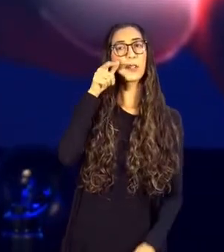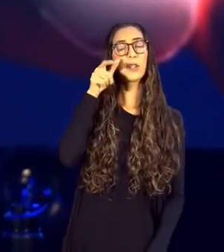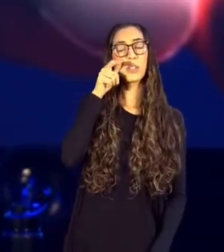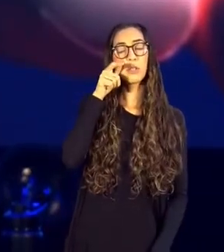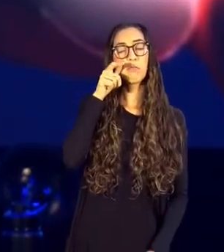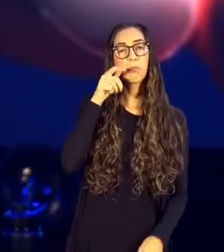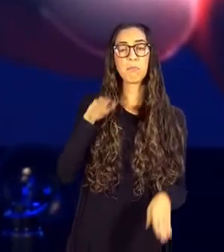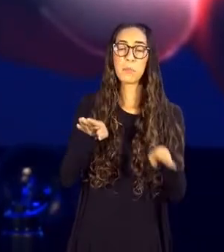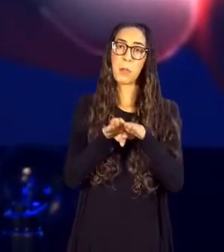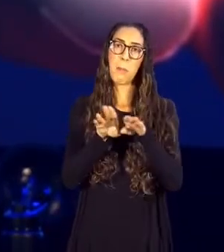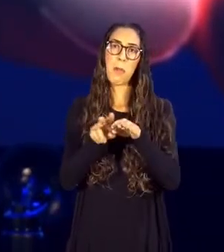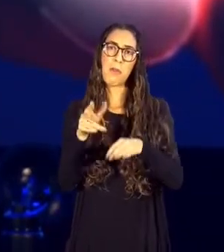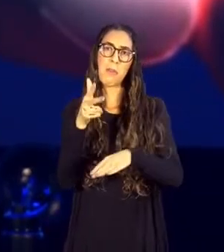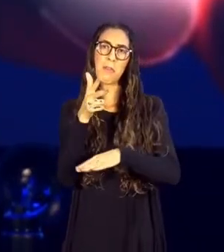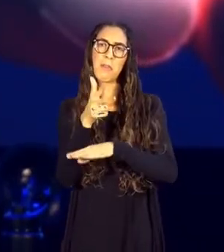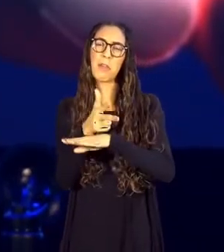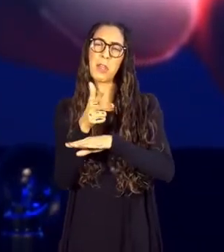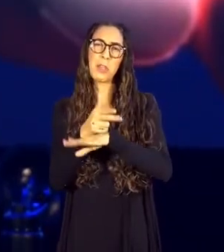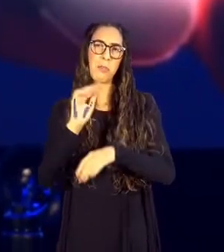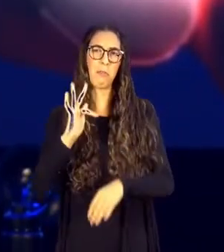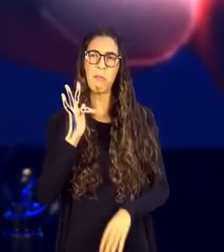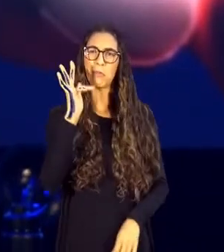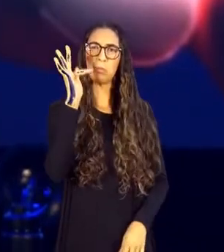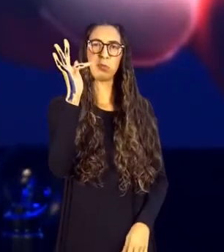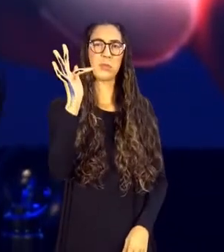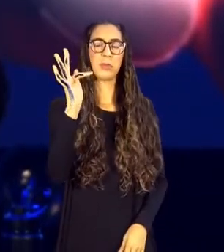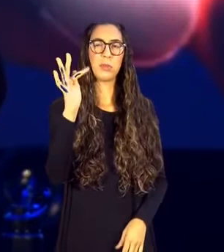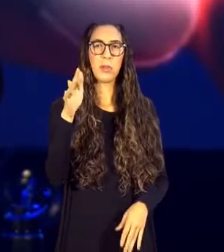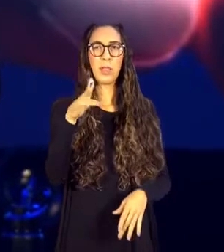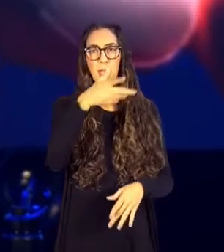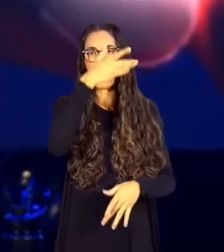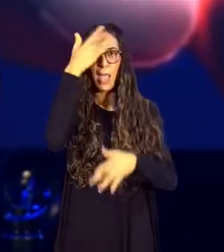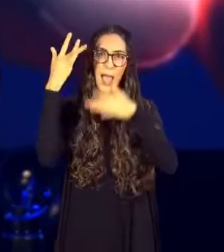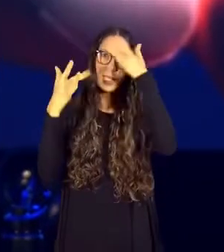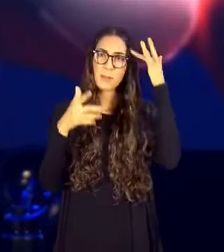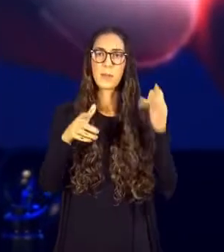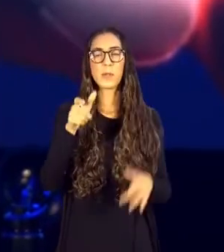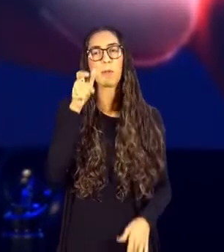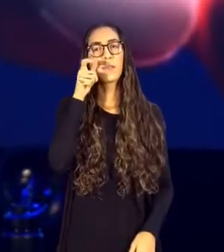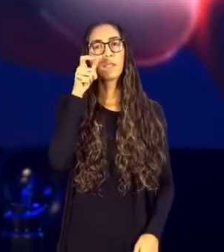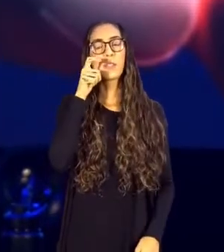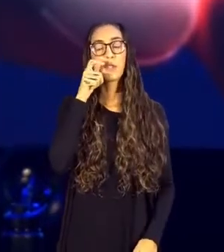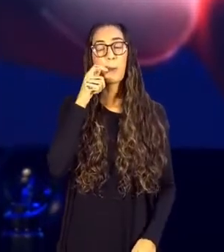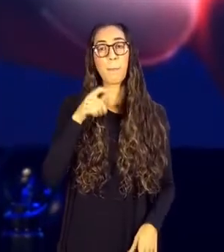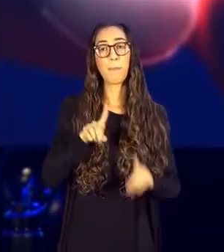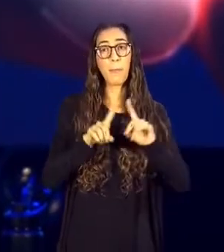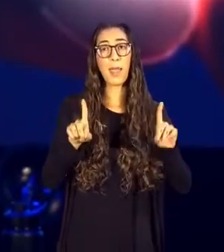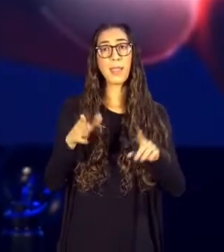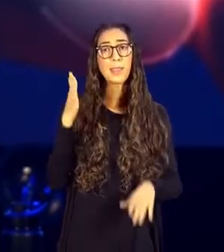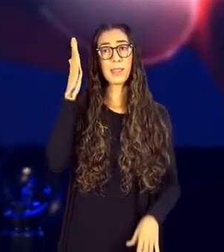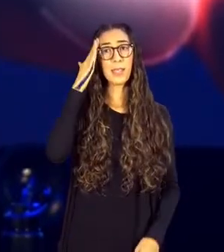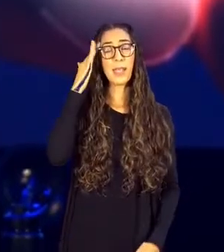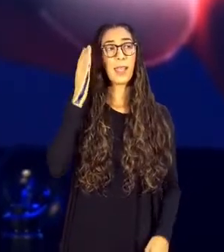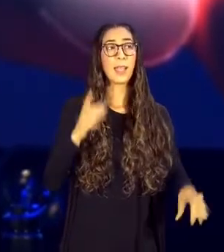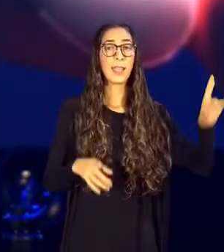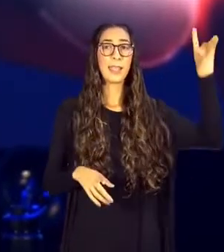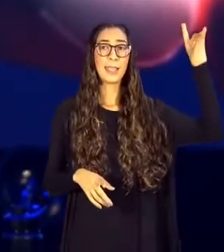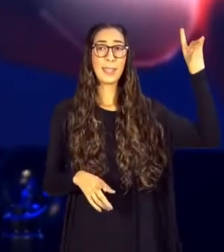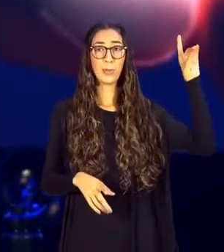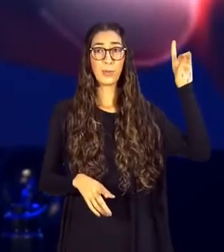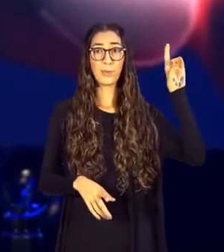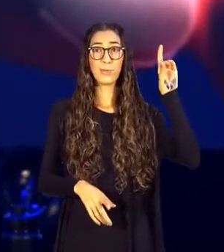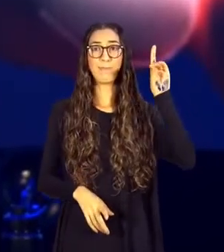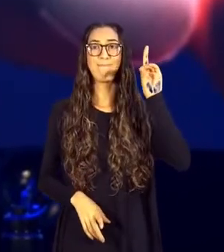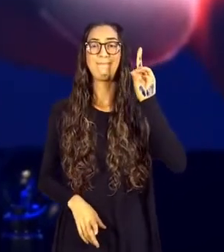no momento de necessidade. E o Senhor vai vir de encontro à necessidade. O Senhor é o príncipe da